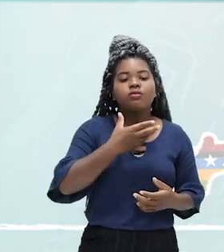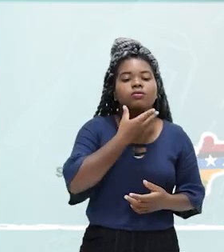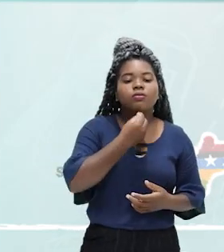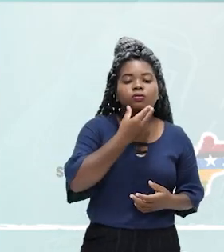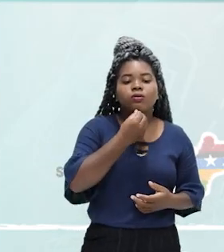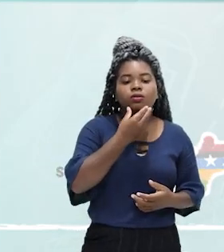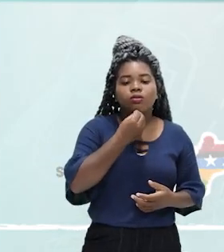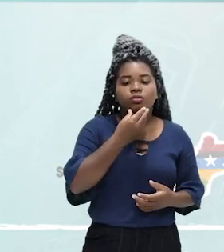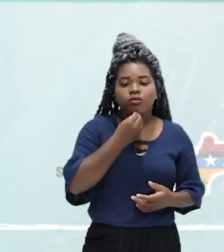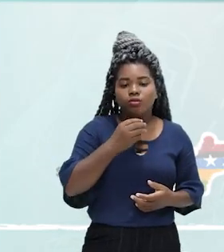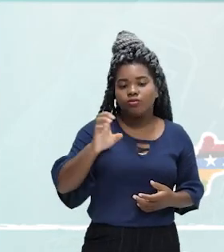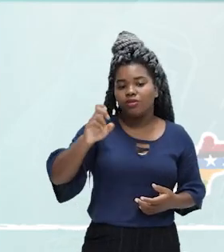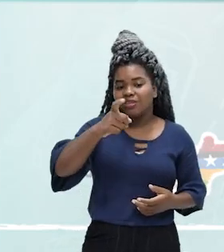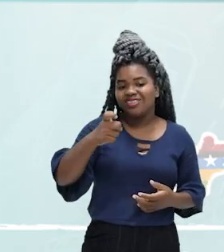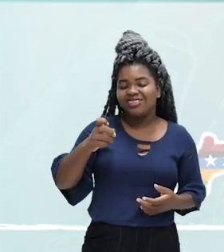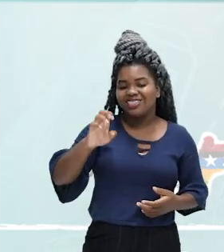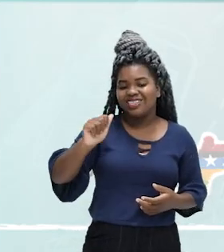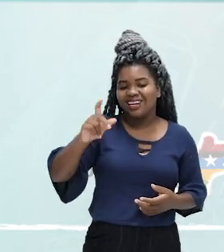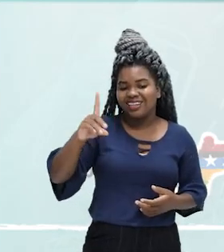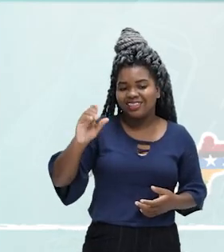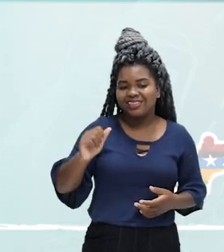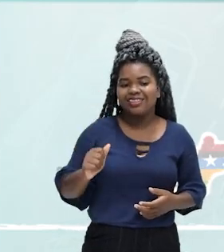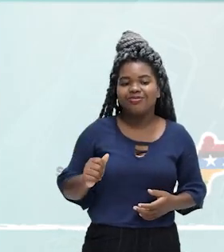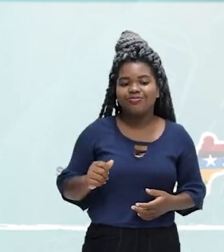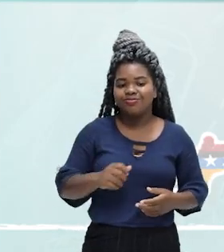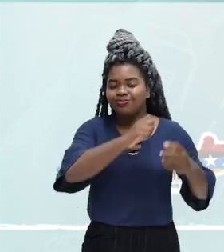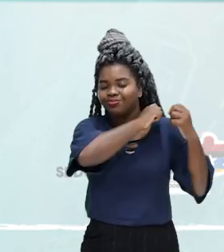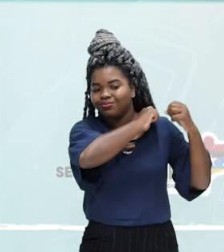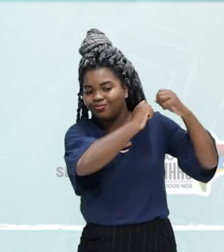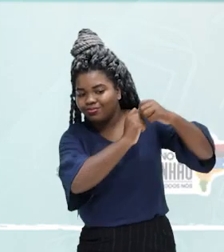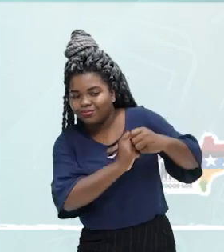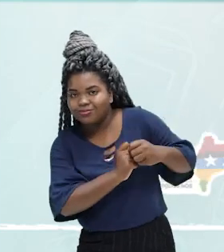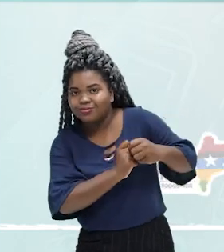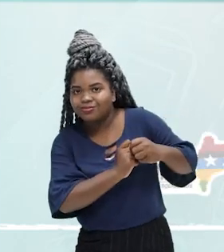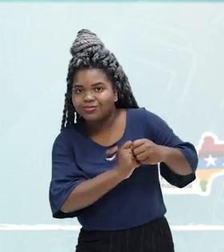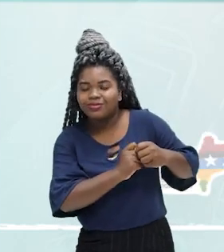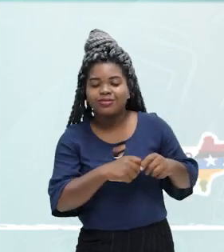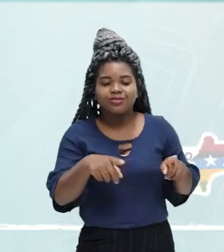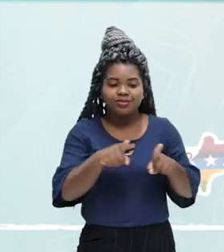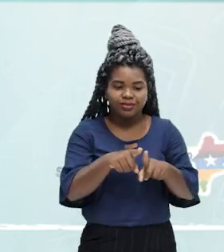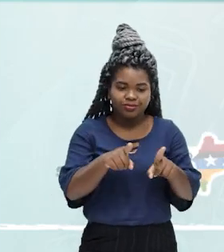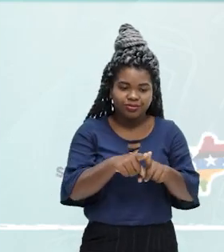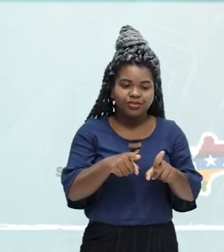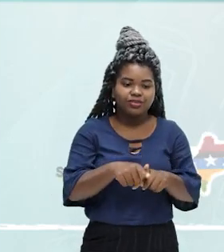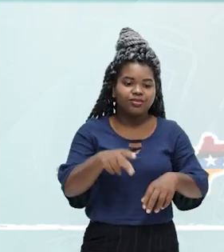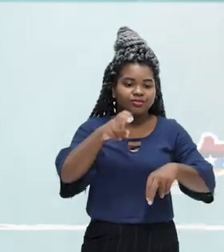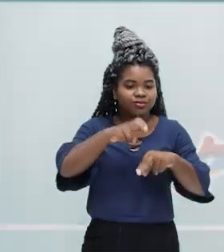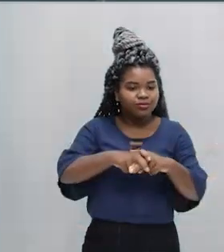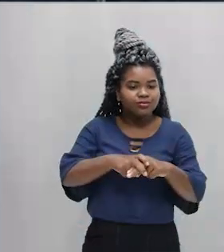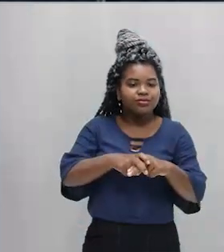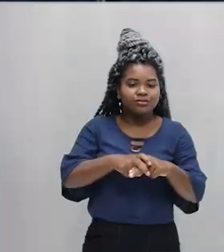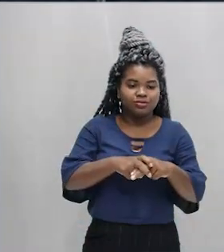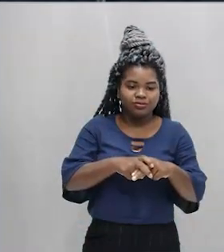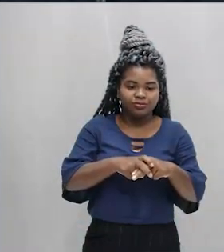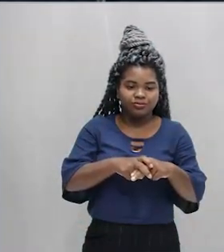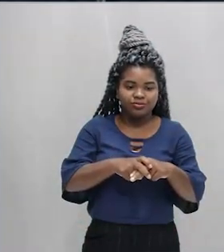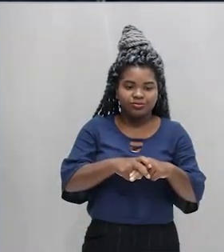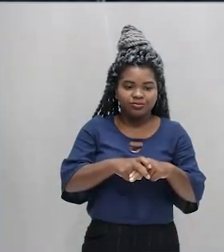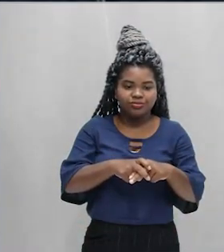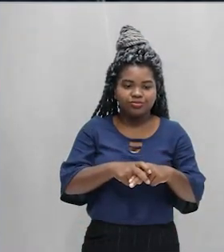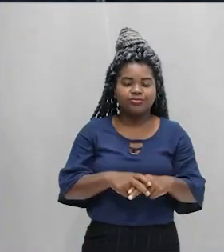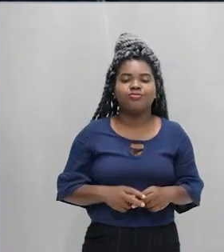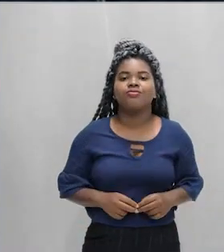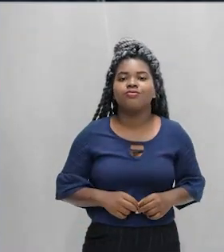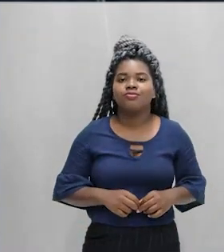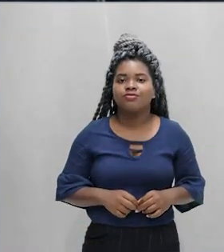outro com uma enxada no ombro e tem um sentado também com um instrumento de trabalho, né? Eu